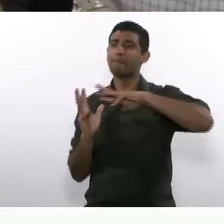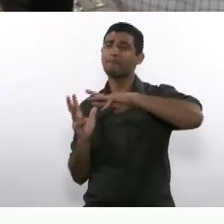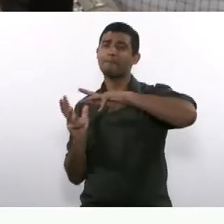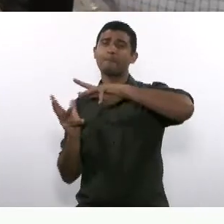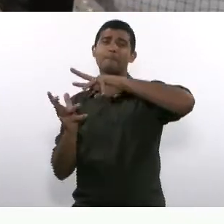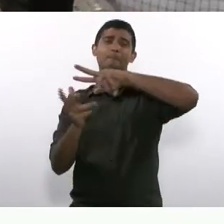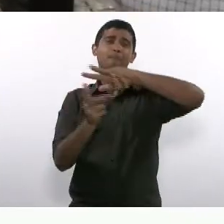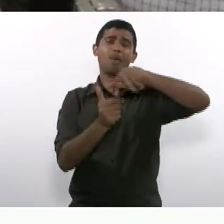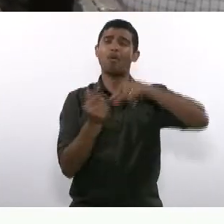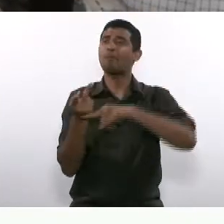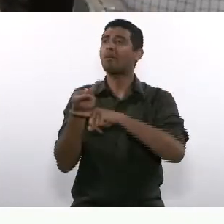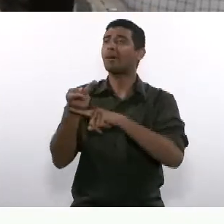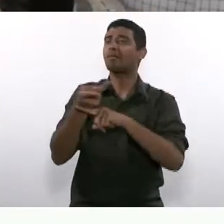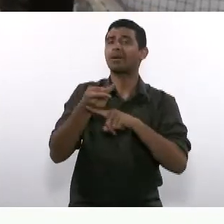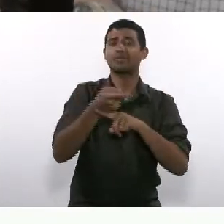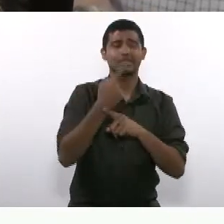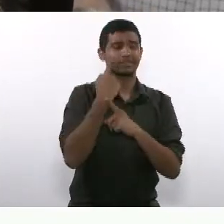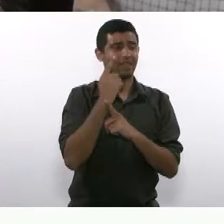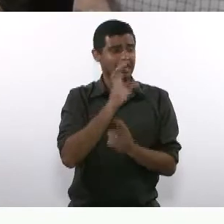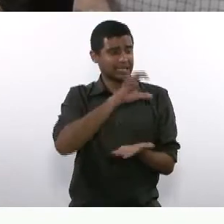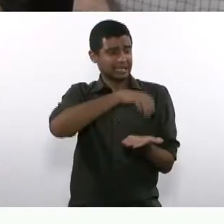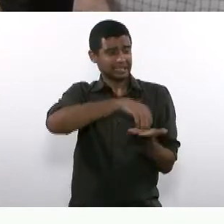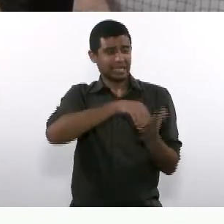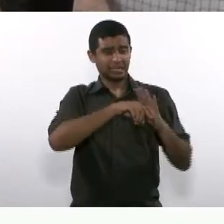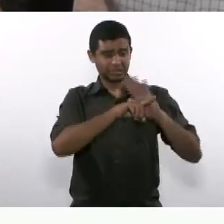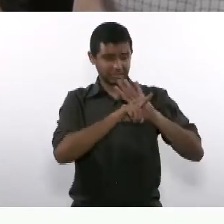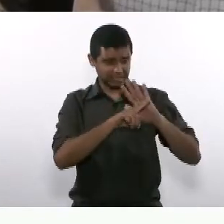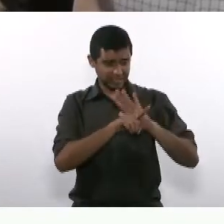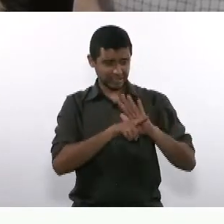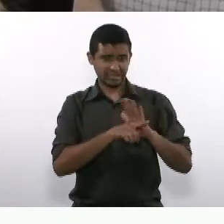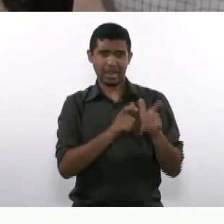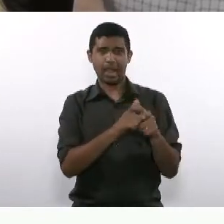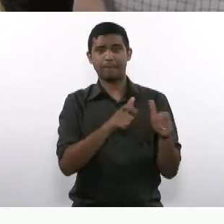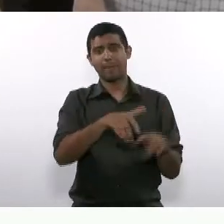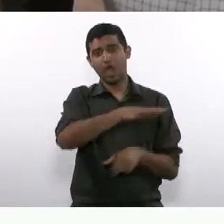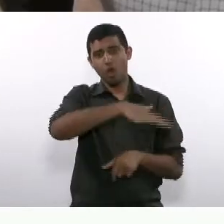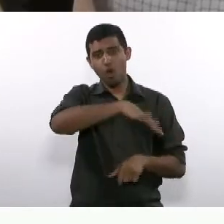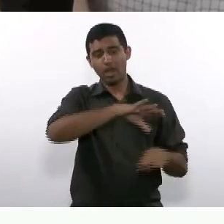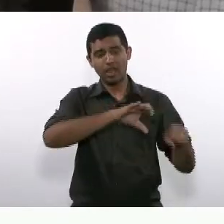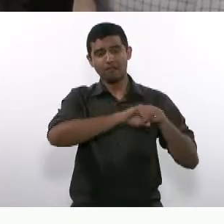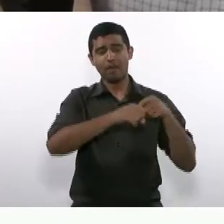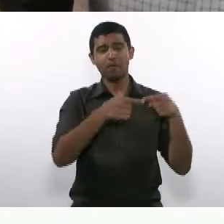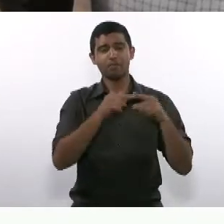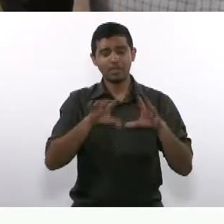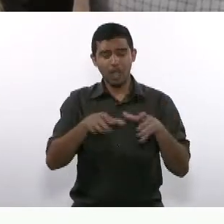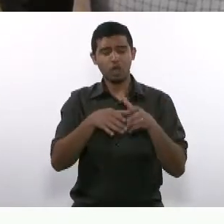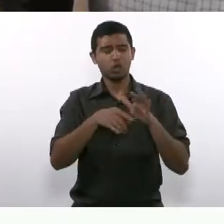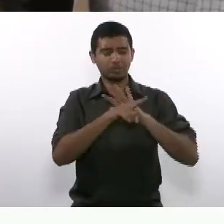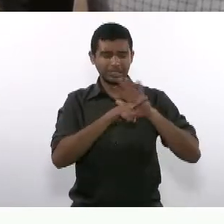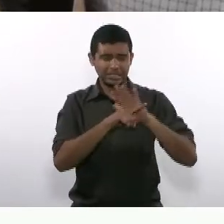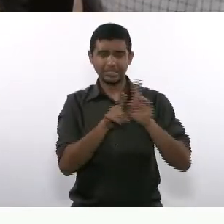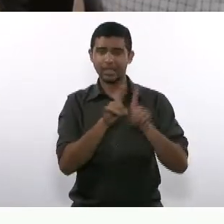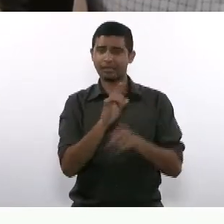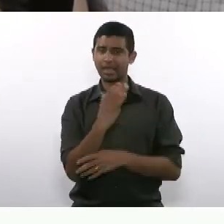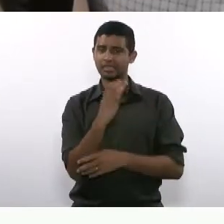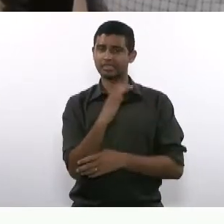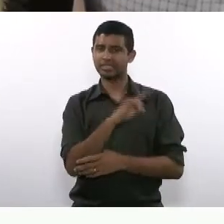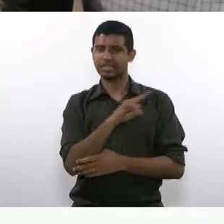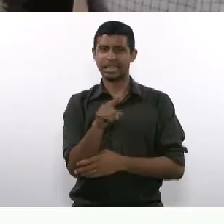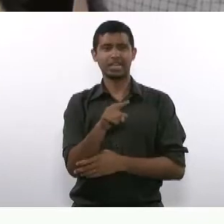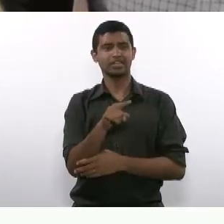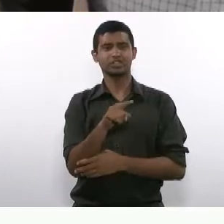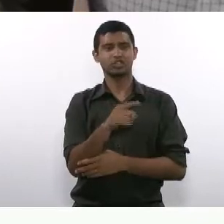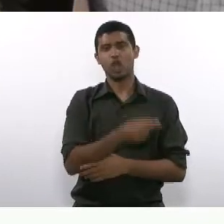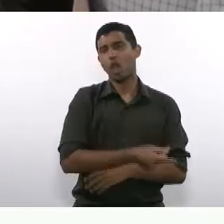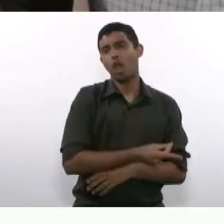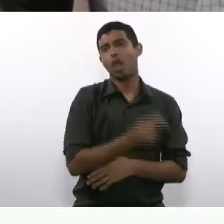que esses centros de pesquisas, na sua maioria, são formados por pesquisadores, cientistas, que saem do Brasil e